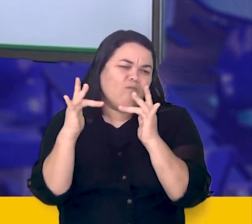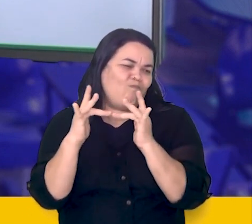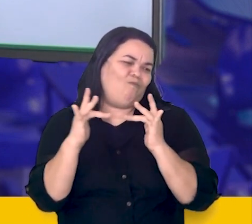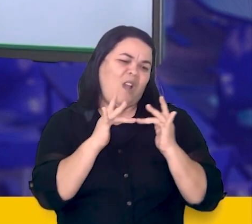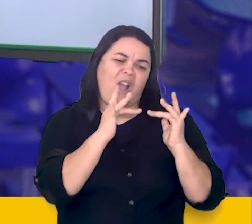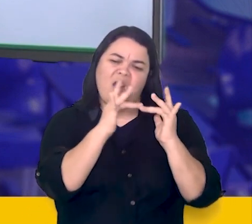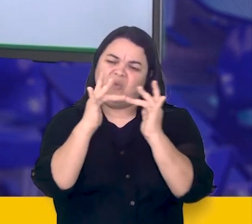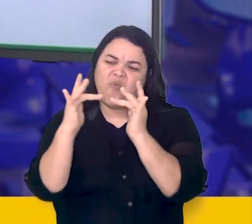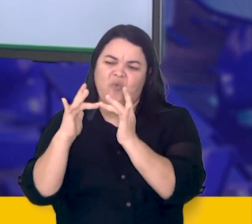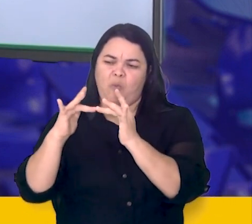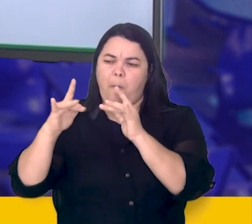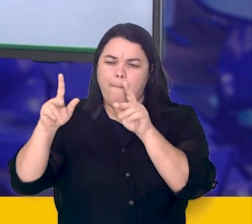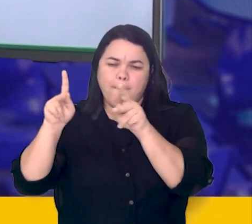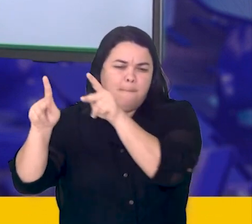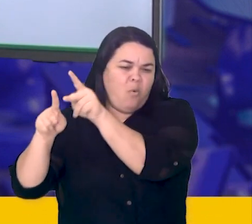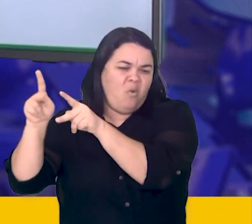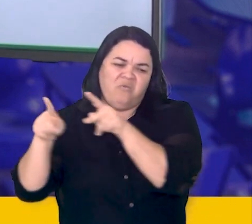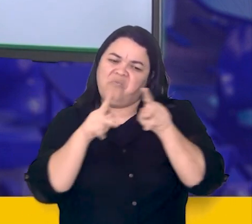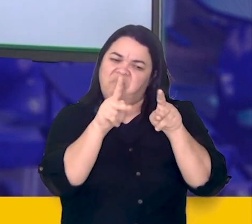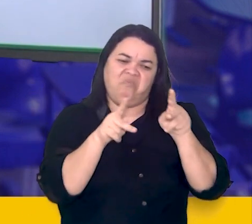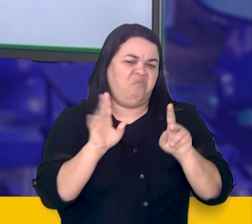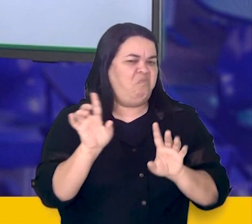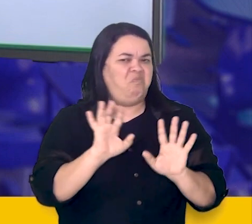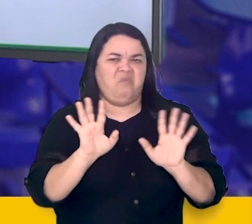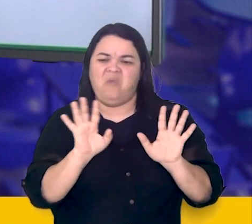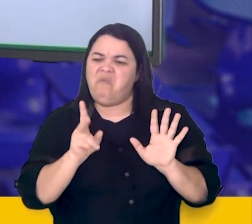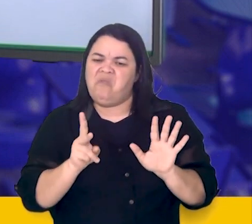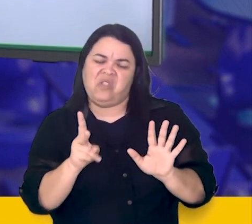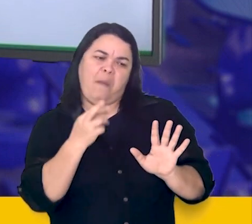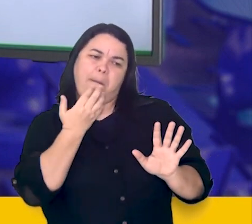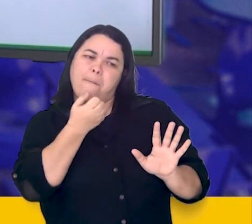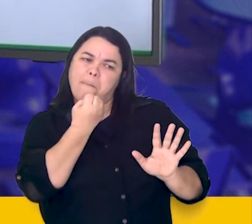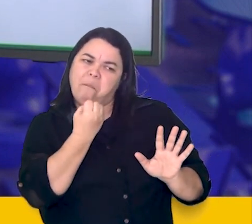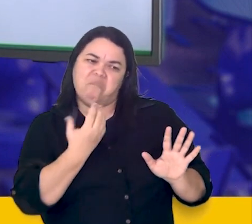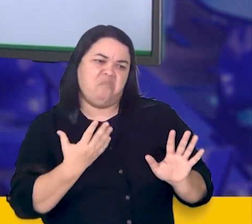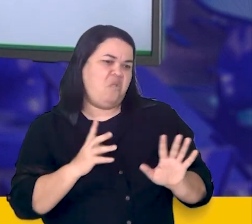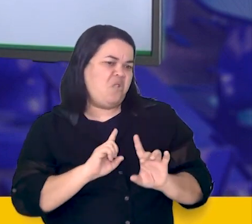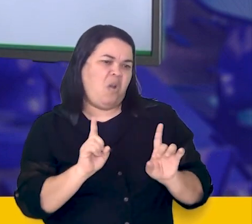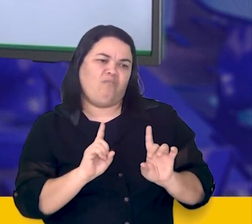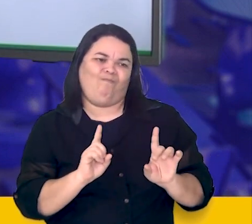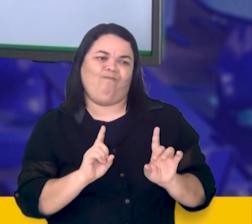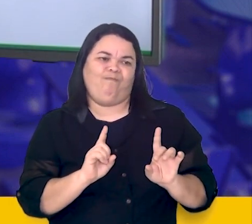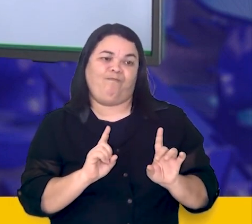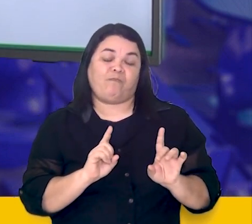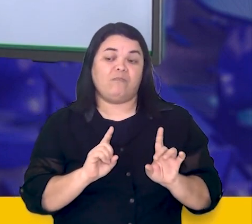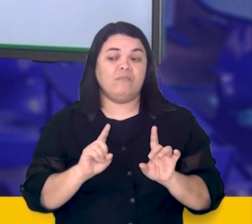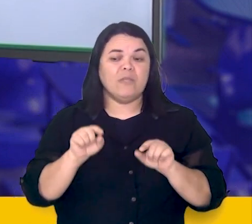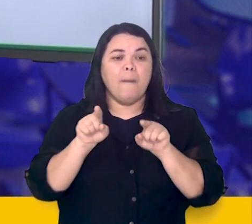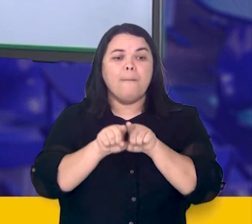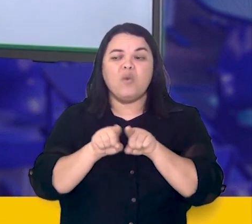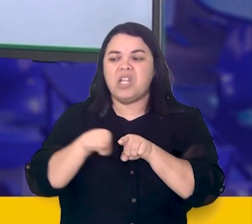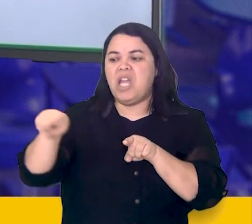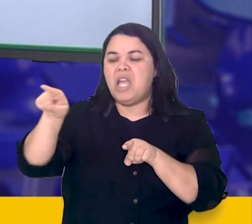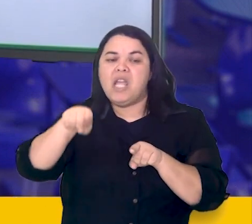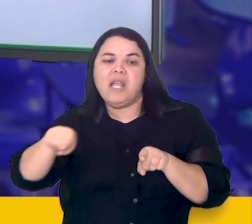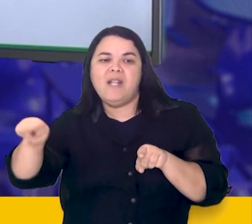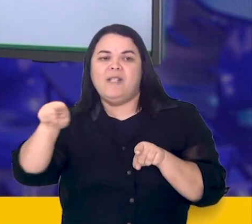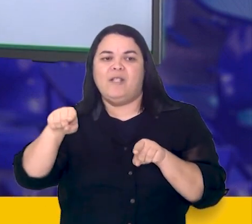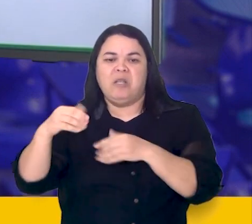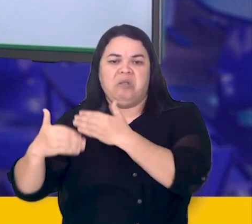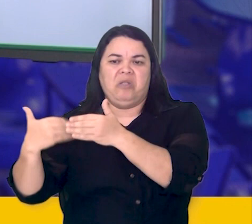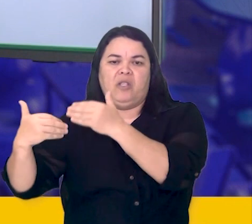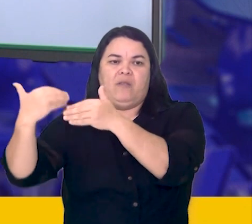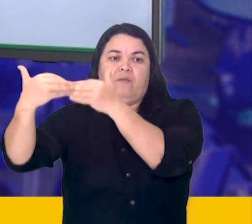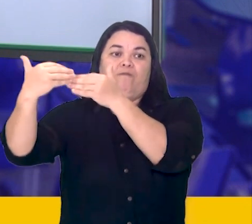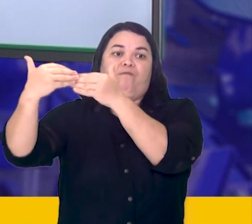povos nem sempre foi de forma benéfica para todos, onde na verdade o que nós temos é um padrão europeu que vai